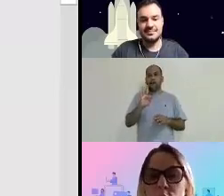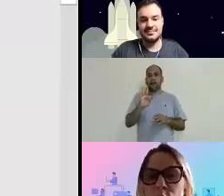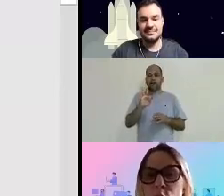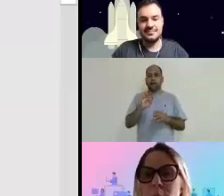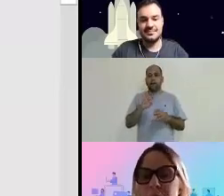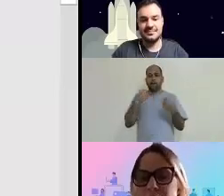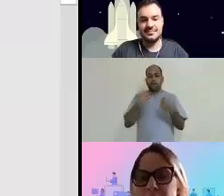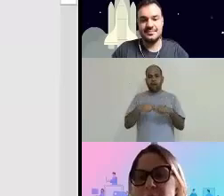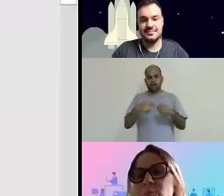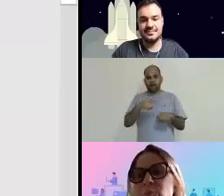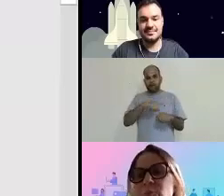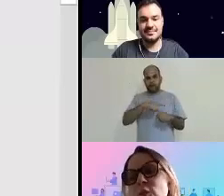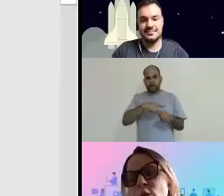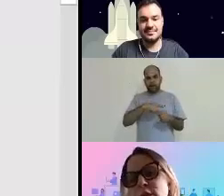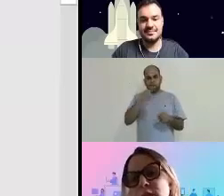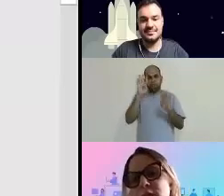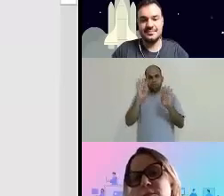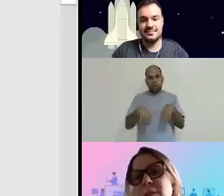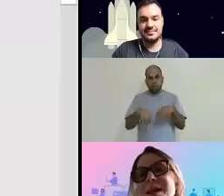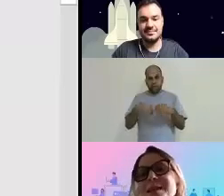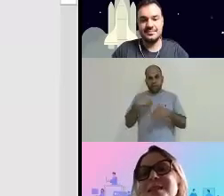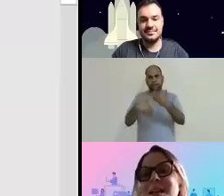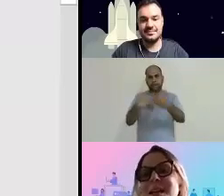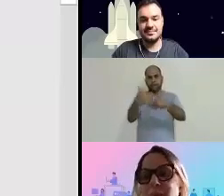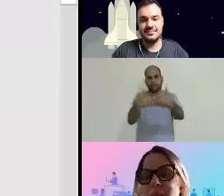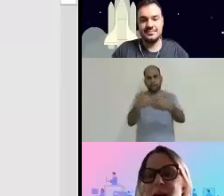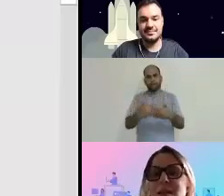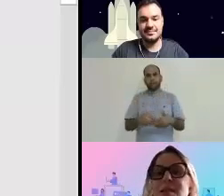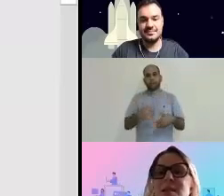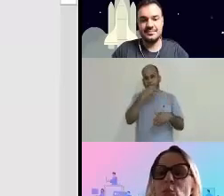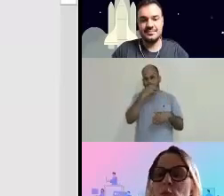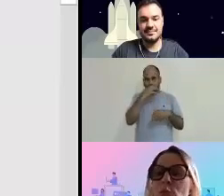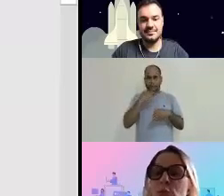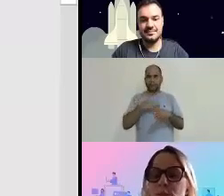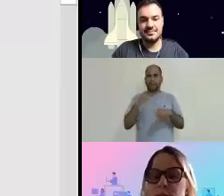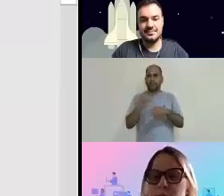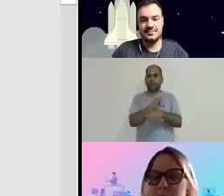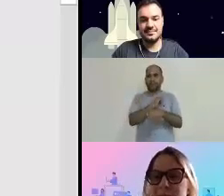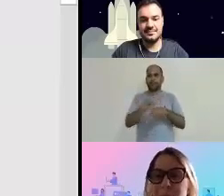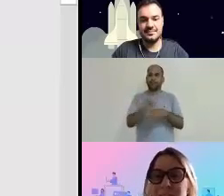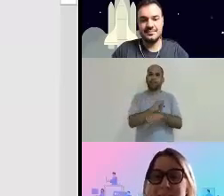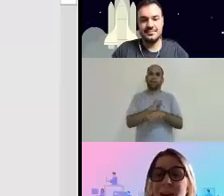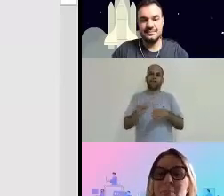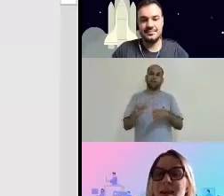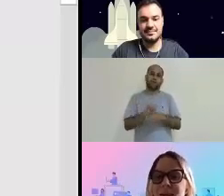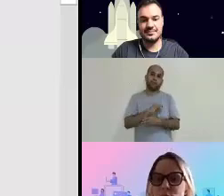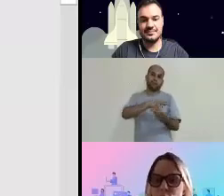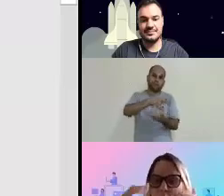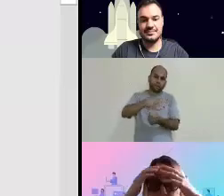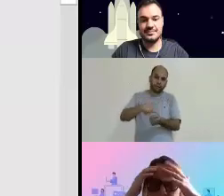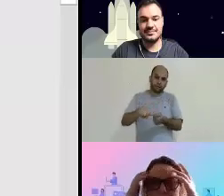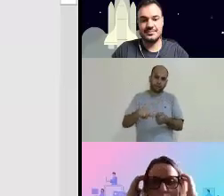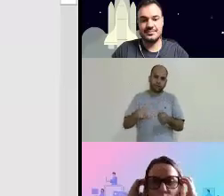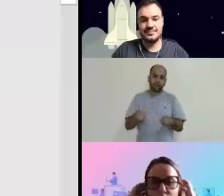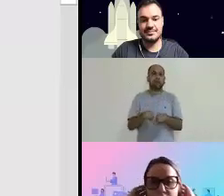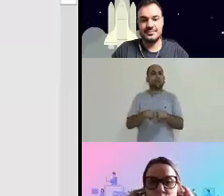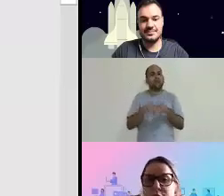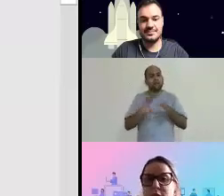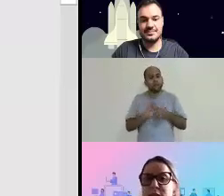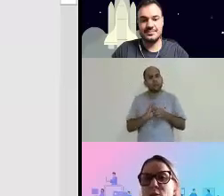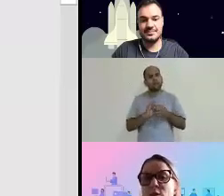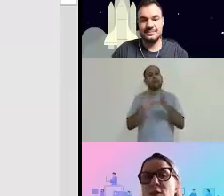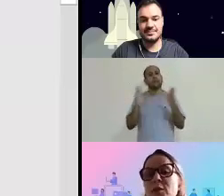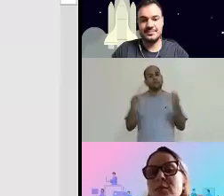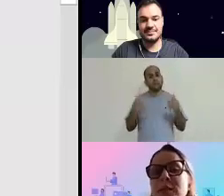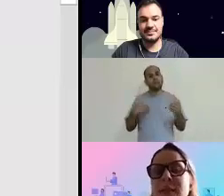elas muito bem desenvolvidas para se adaptar nesse mundo, né, e para estar aberto ao que o mundo vem